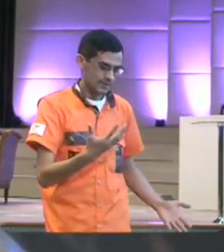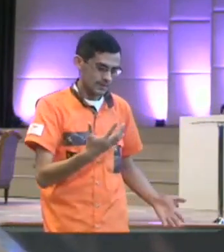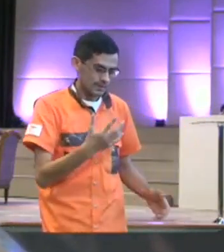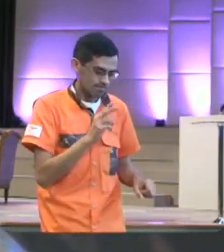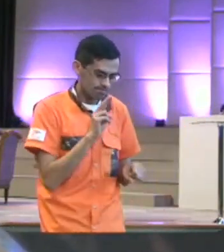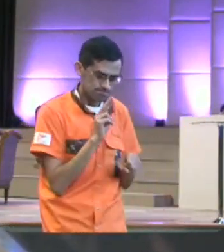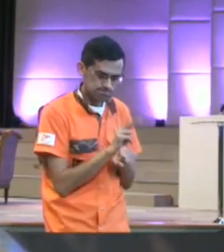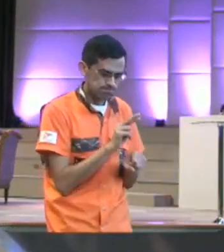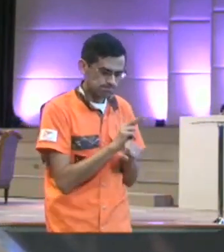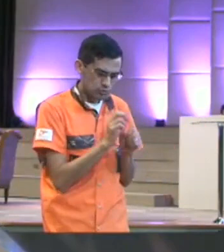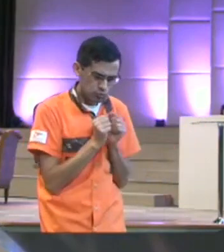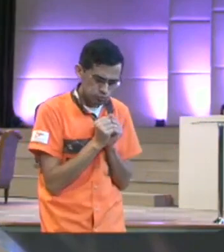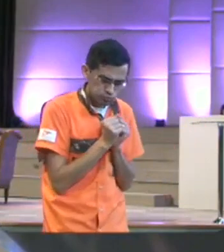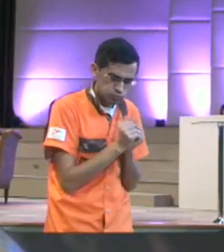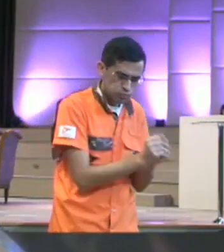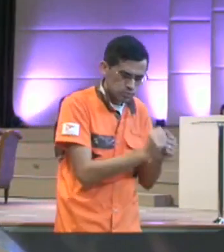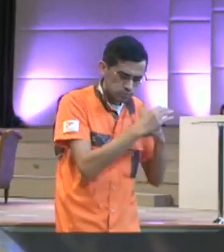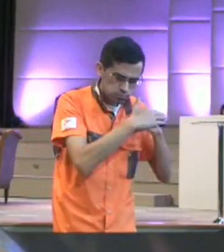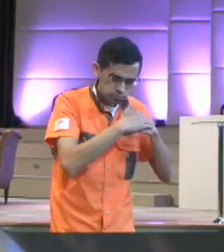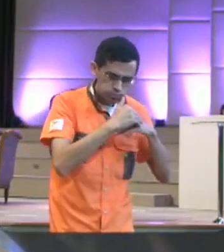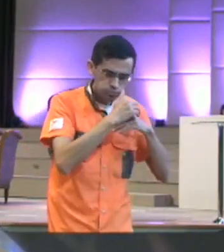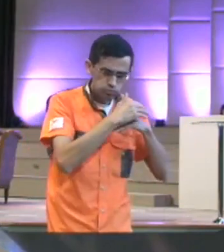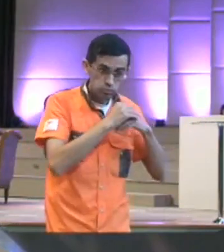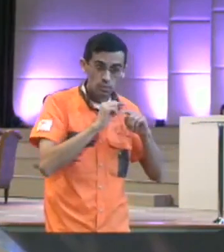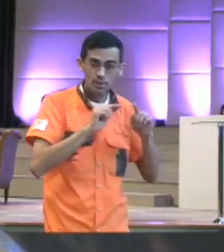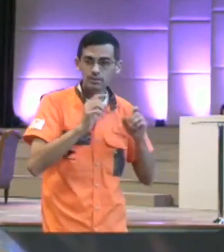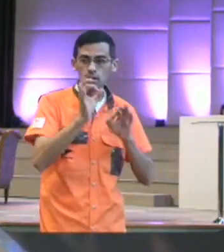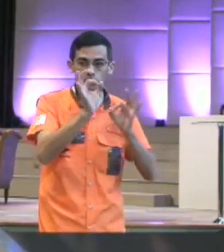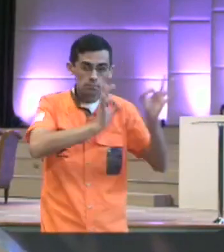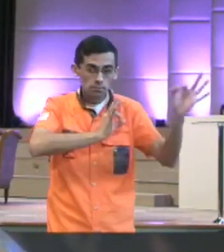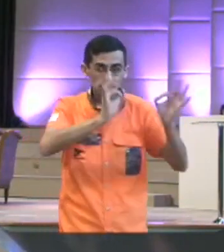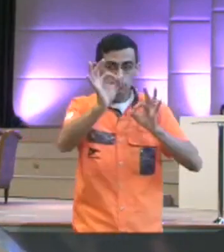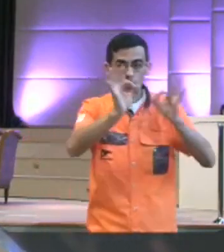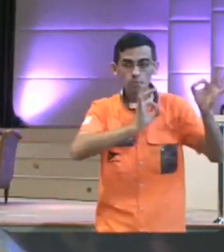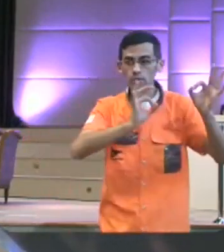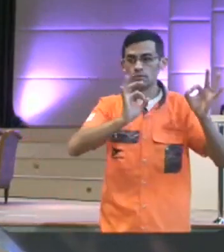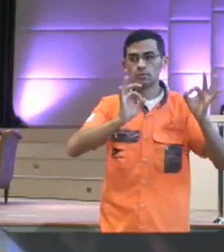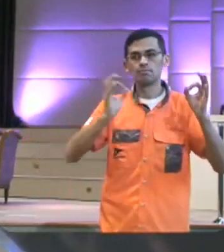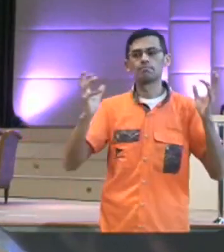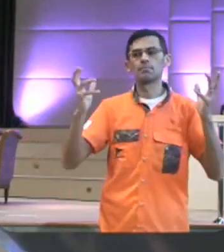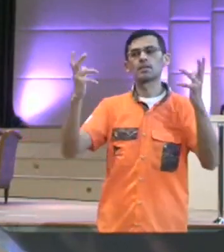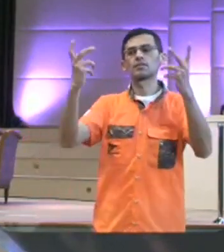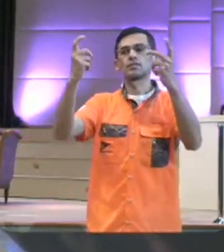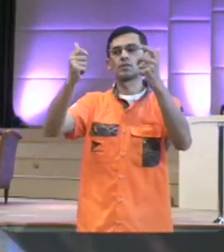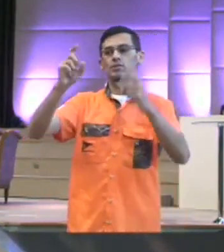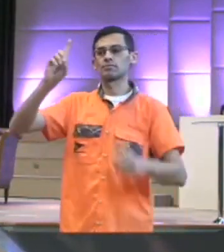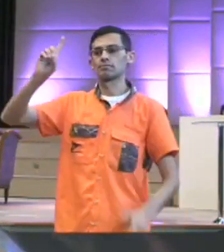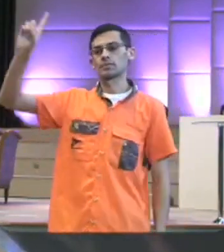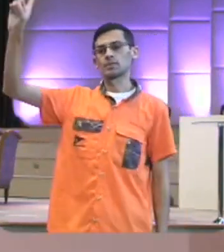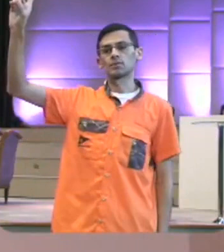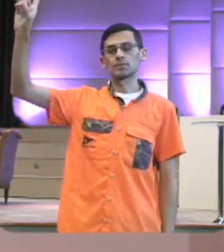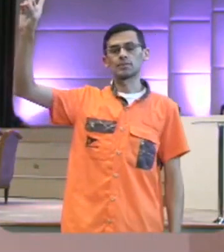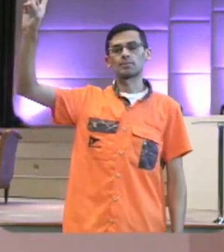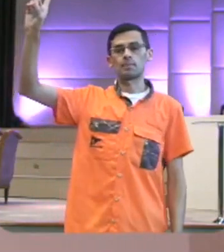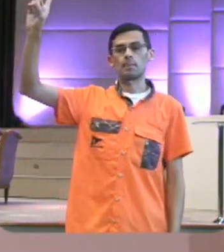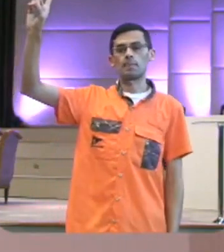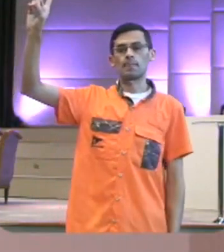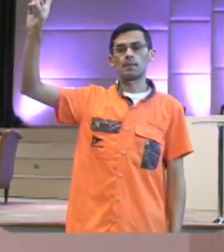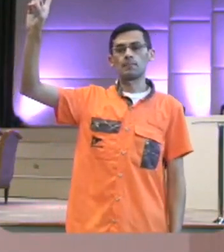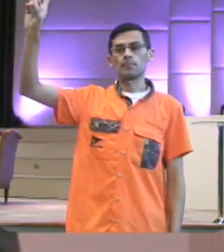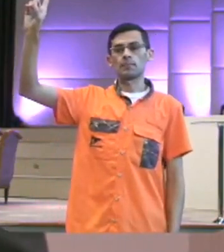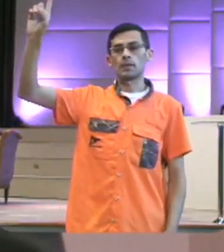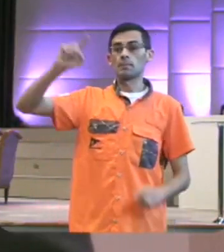chore, que não tenha propósitos tremendos e maravilhosos de Deus. E